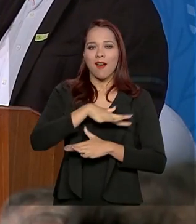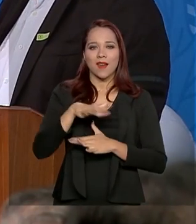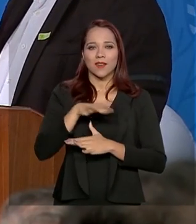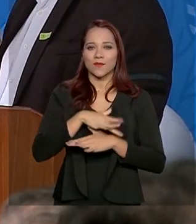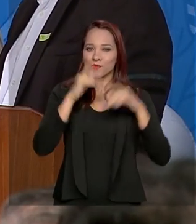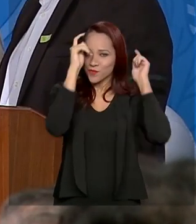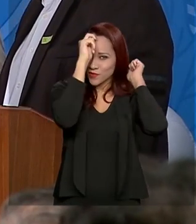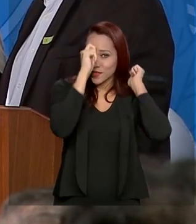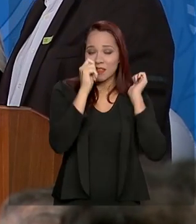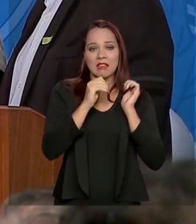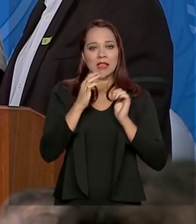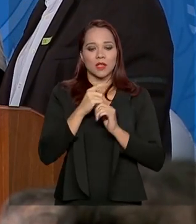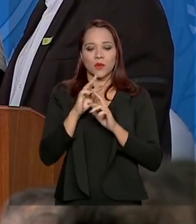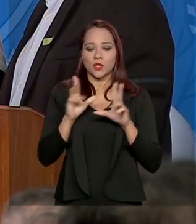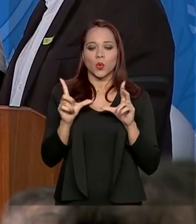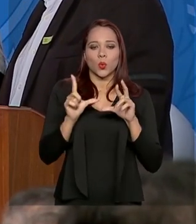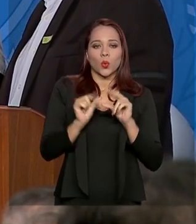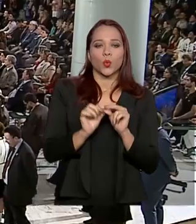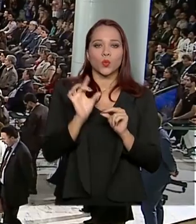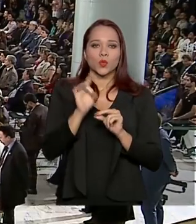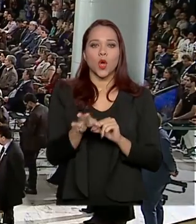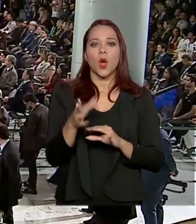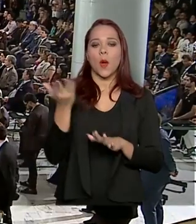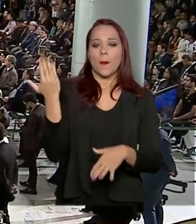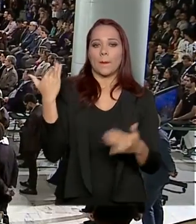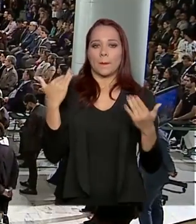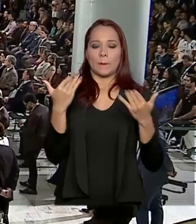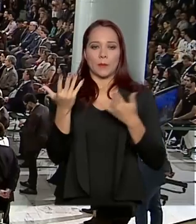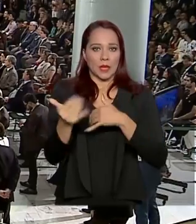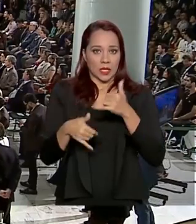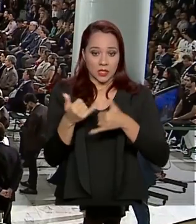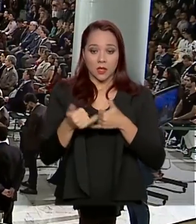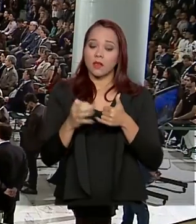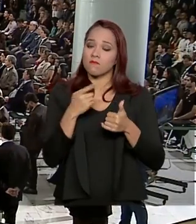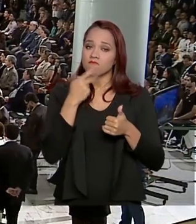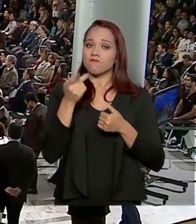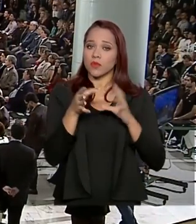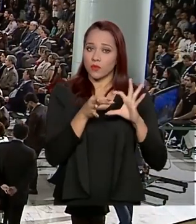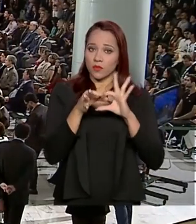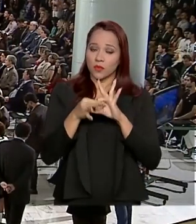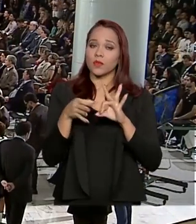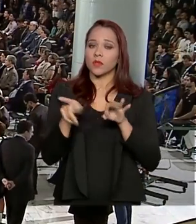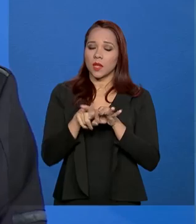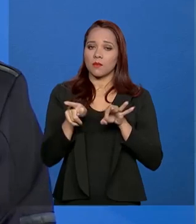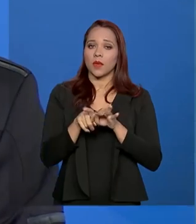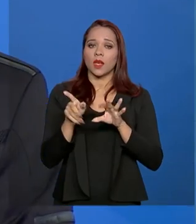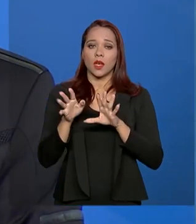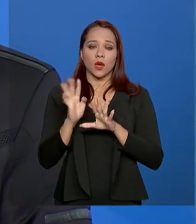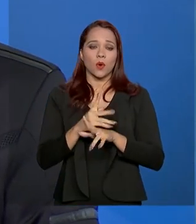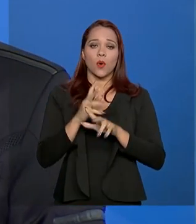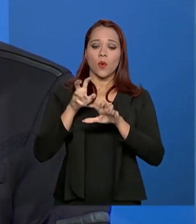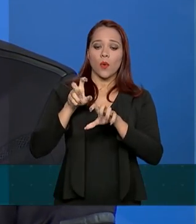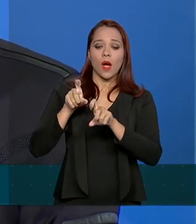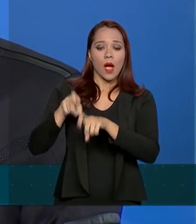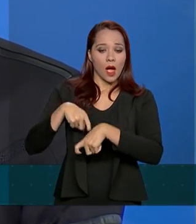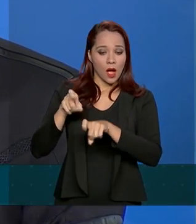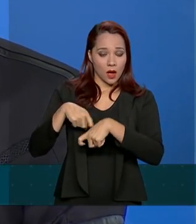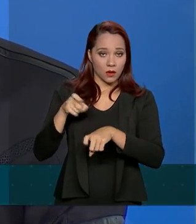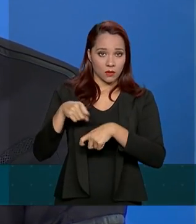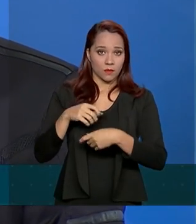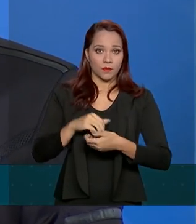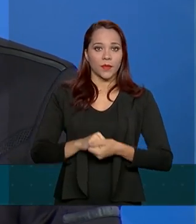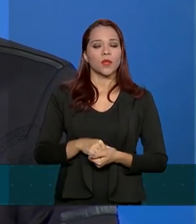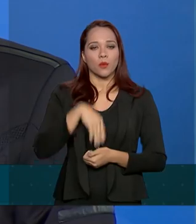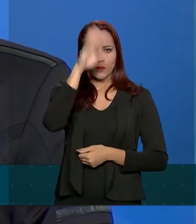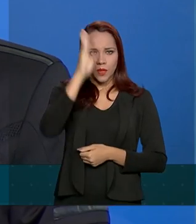segundo ele não se resume ao entretenimento e lembrou da ligação com o agronegócio. O Brasil cresceu, o Brasil